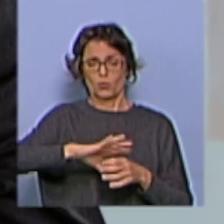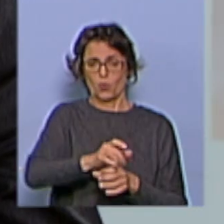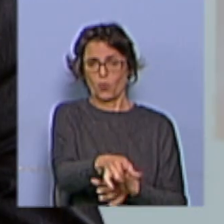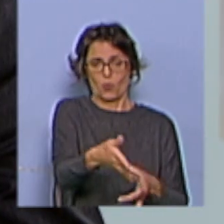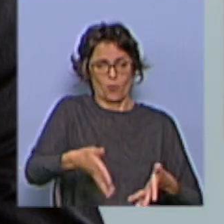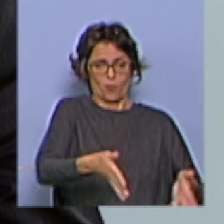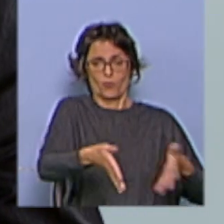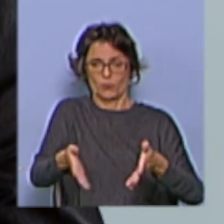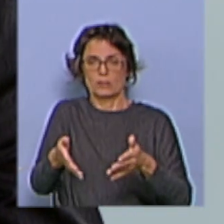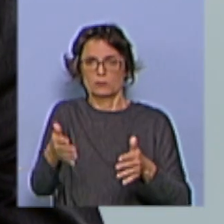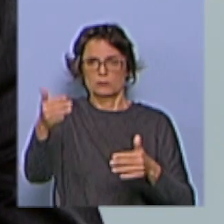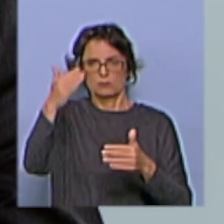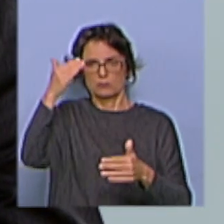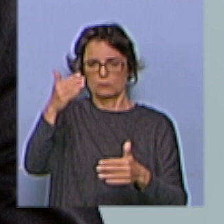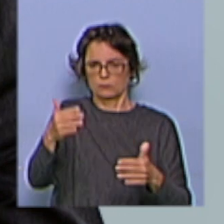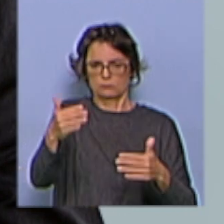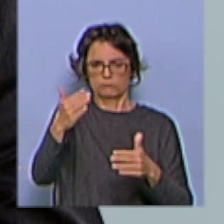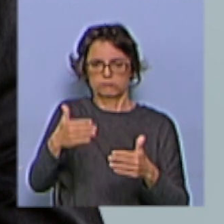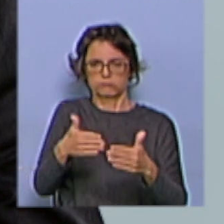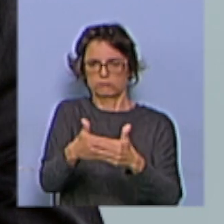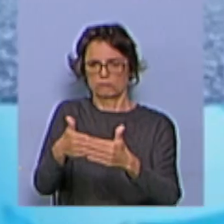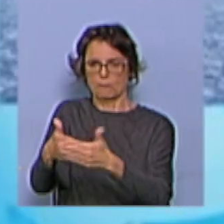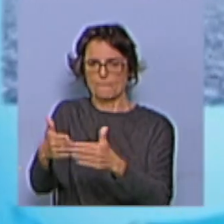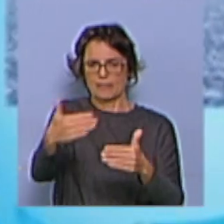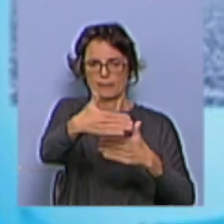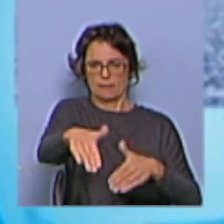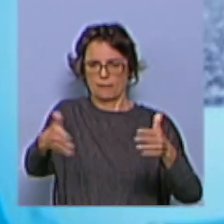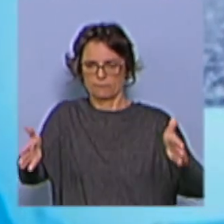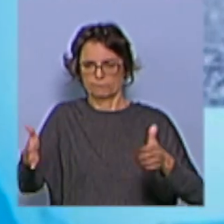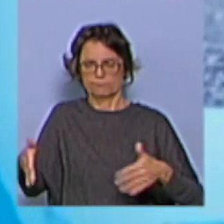blindados, digamos, à exposição a este vírus.